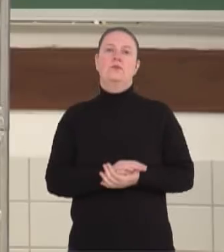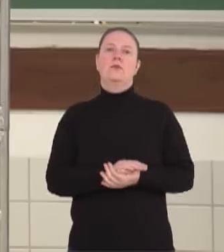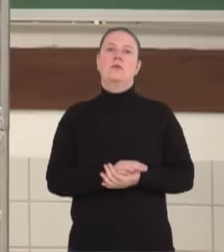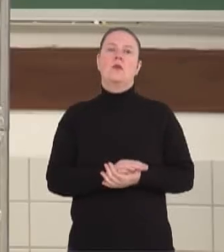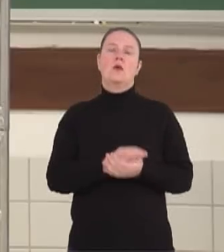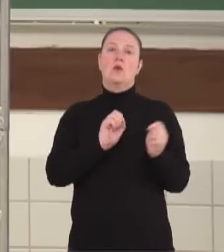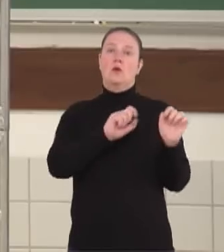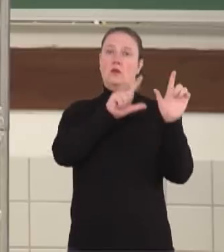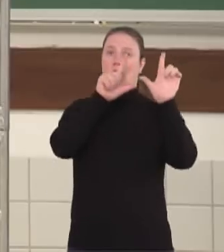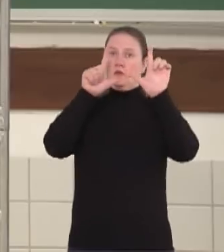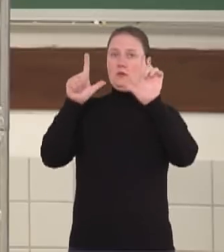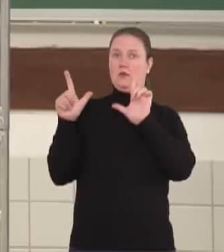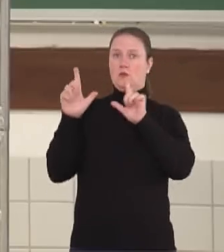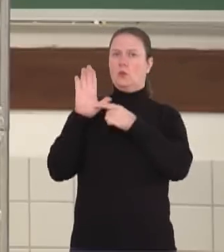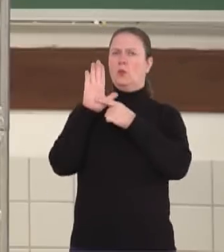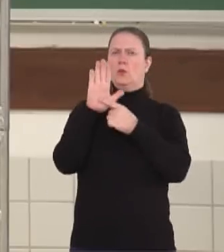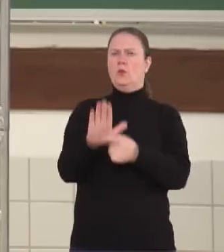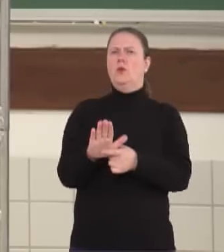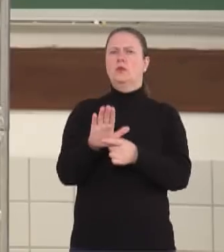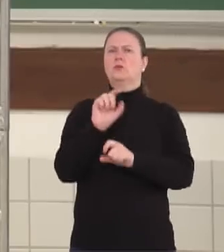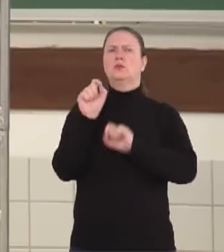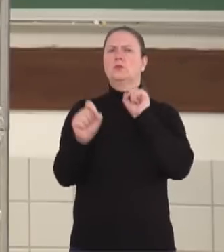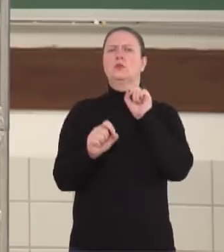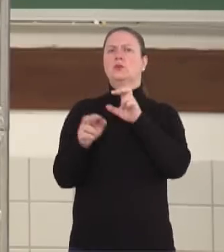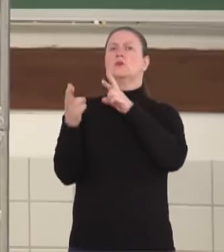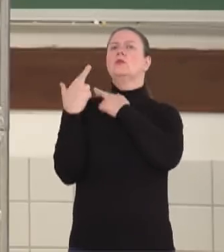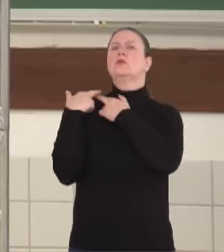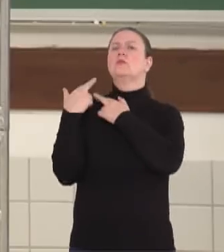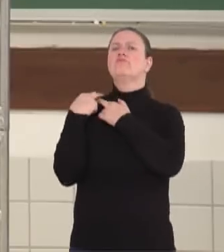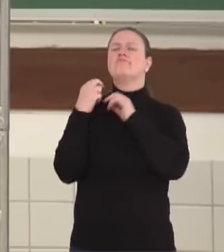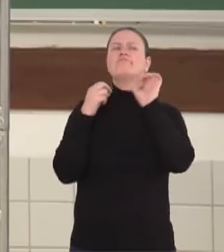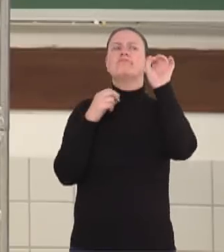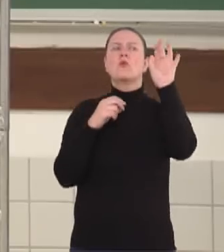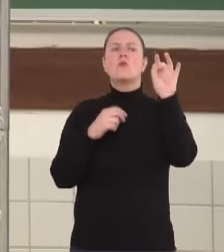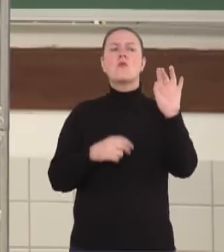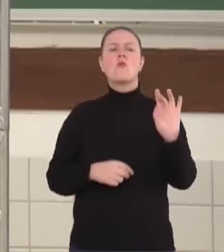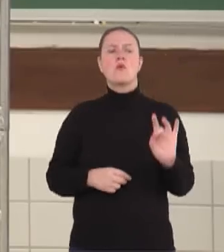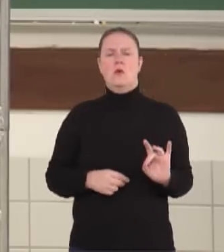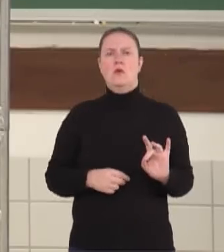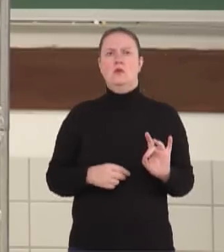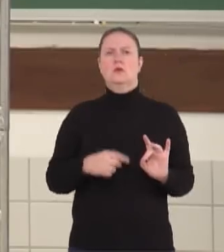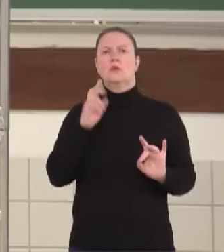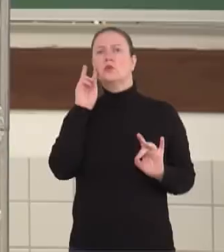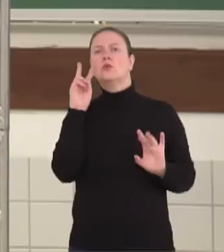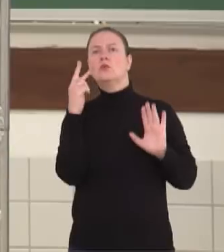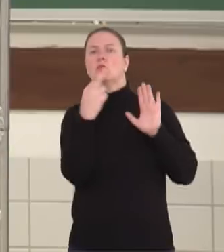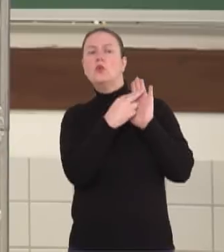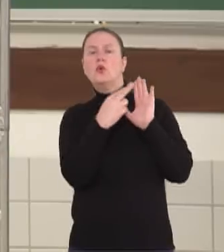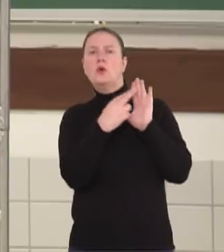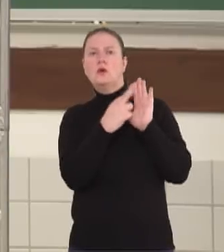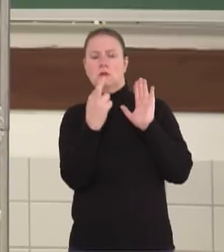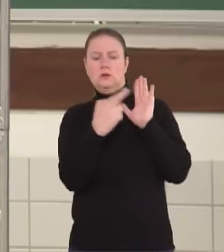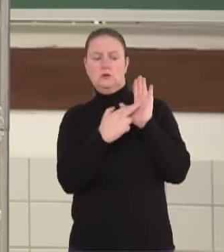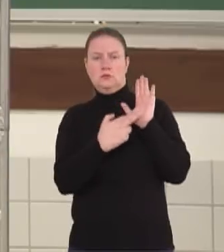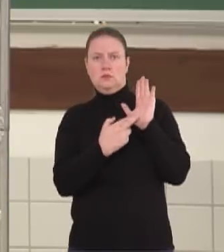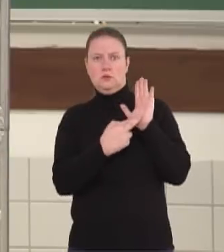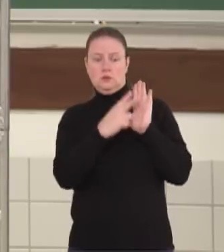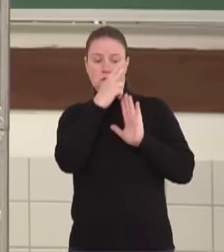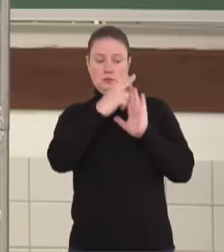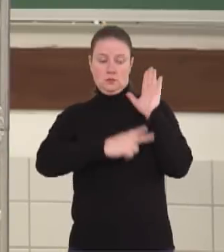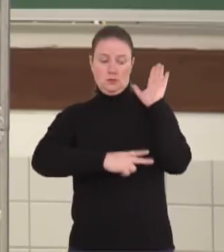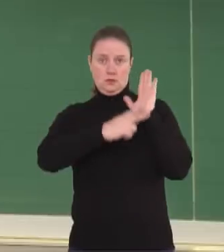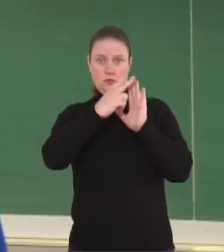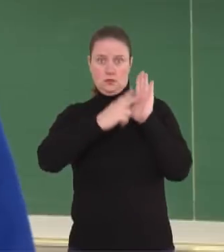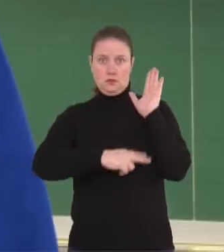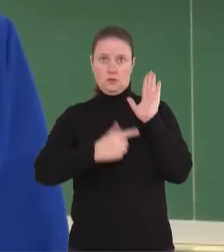slide que consta o nome dos deuses e as funções deles, para vocês conferirem a resposta de vocês. Então, deem uma relida,